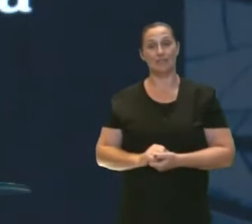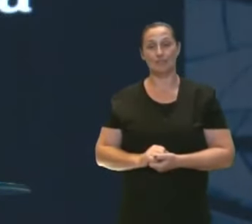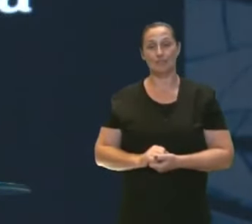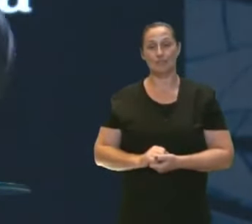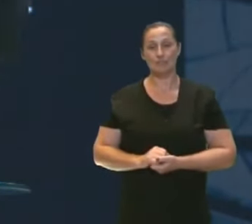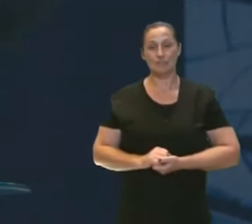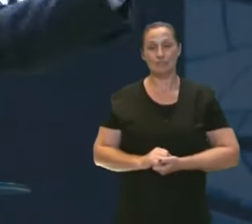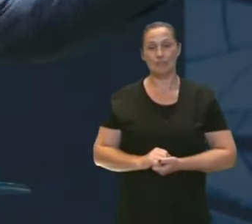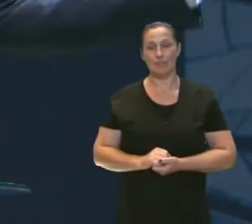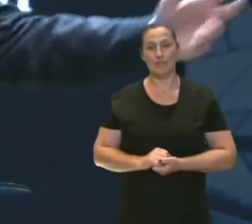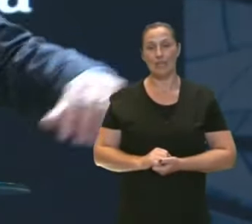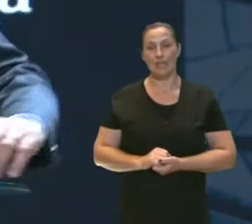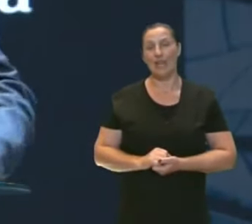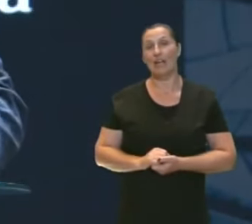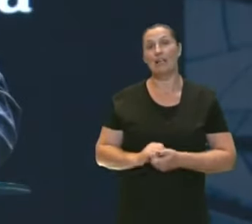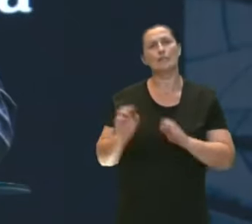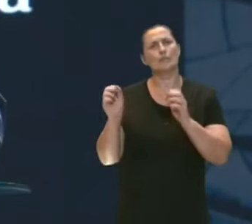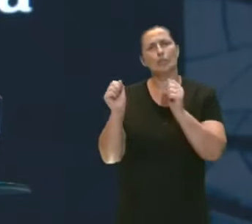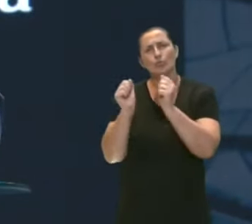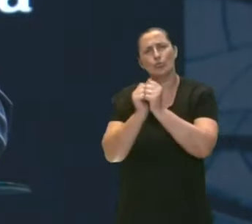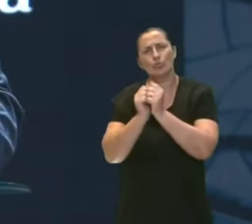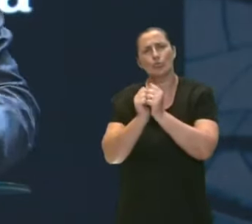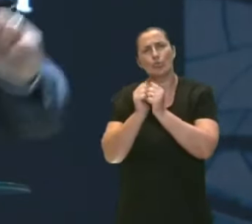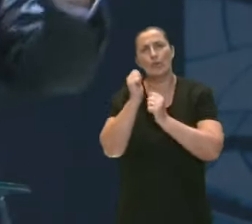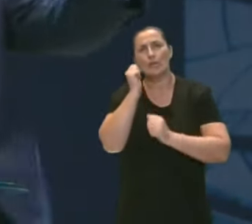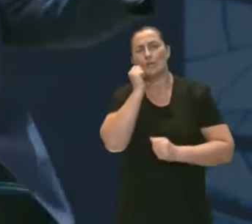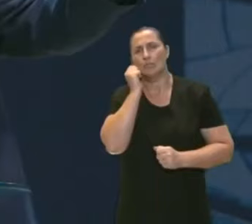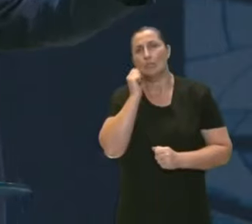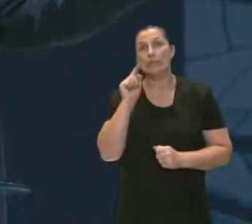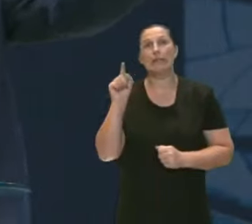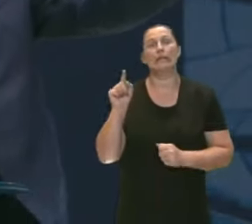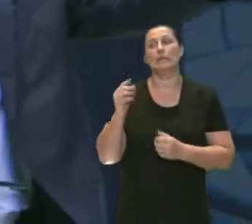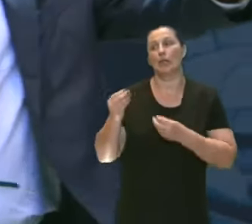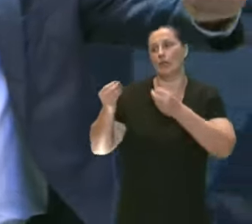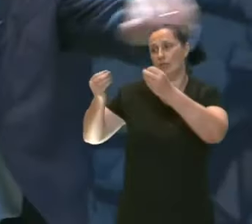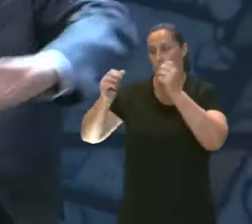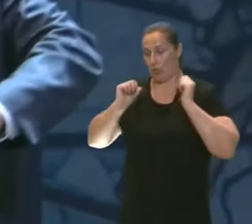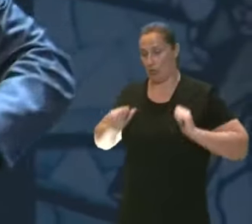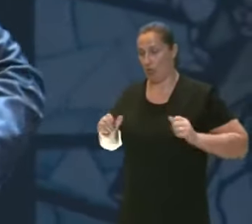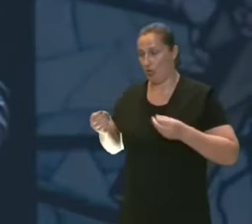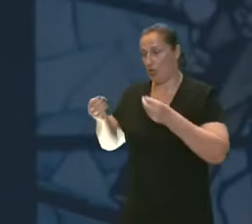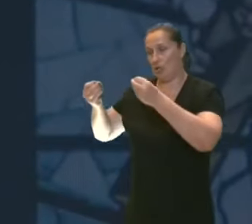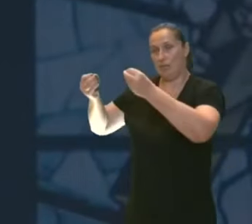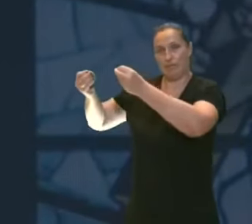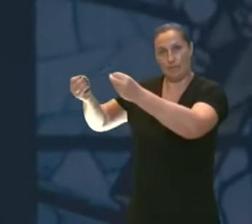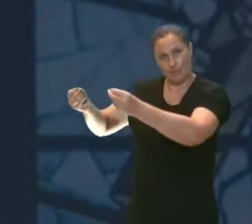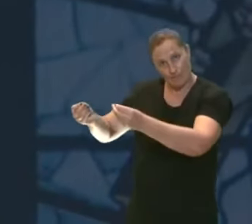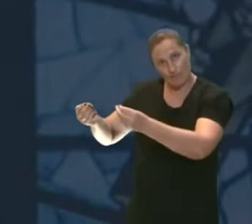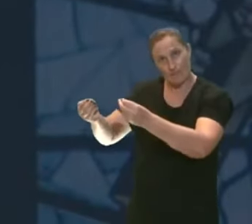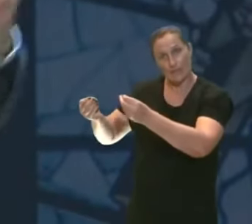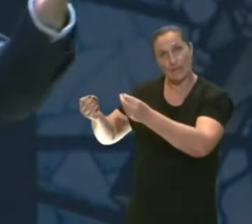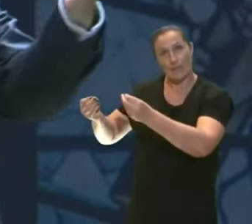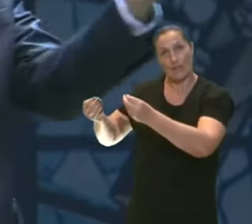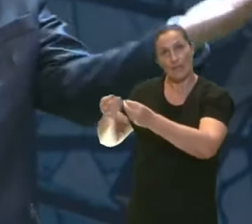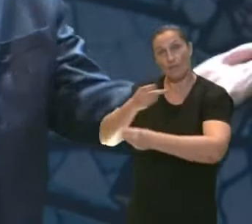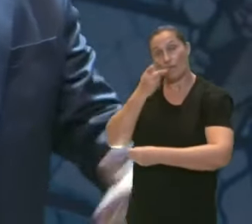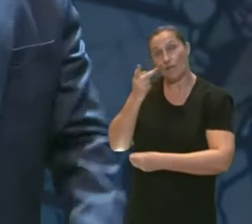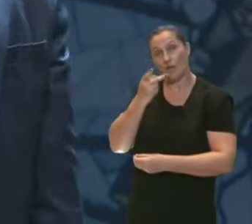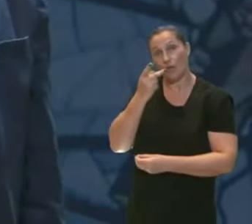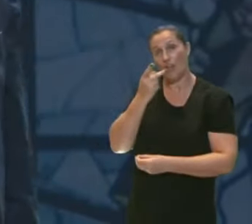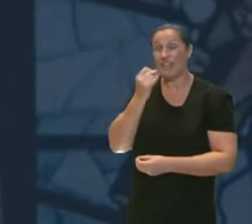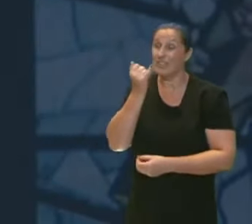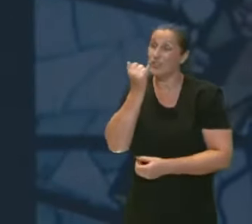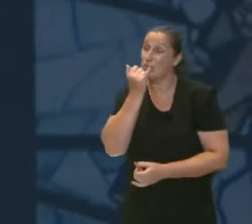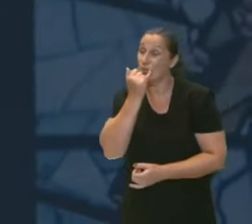junto com a mãe do meu cunhado lá, né? Então ela deu ali a mochila e ela disse isso: olha,